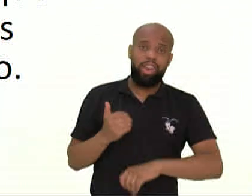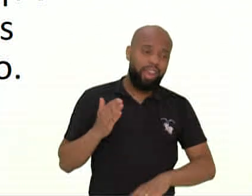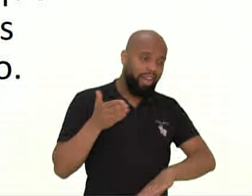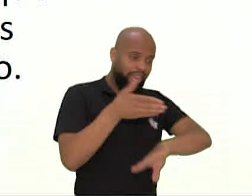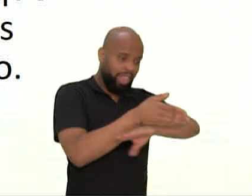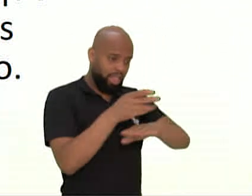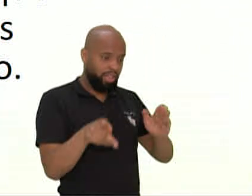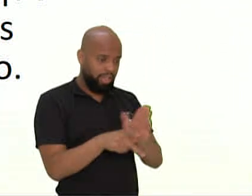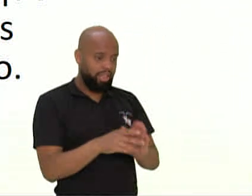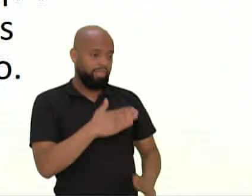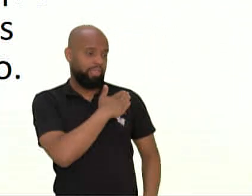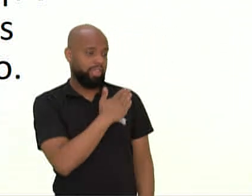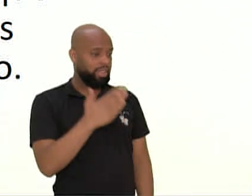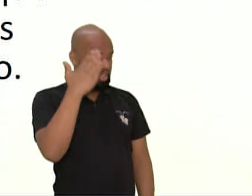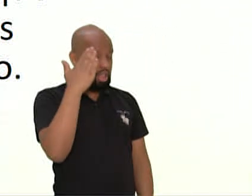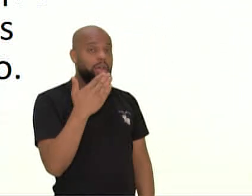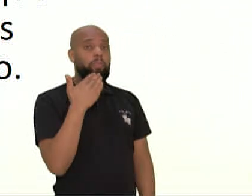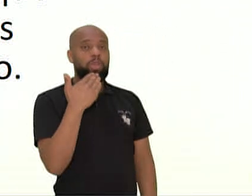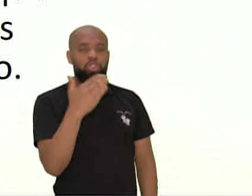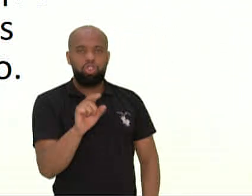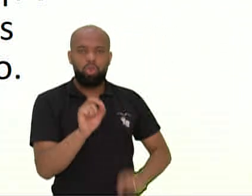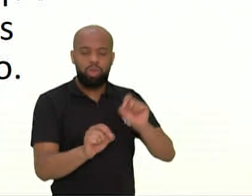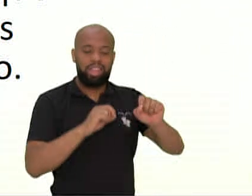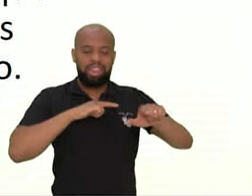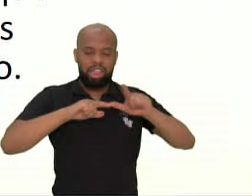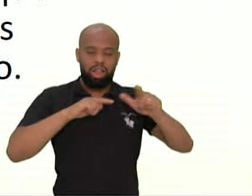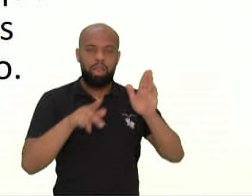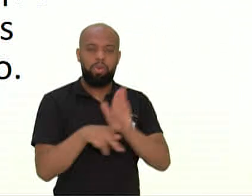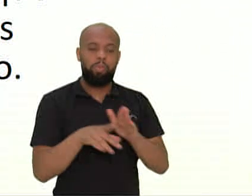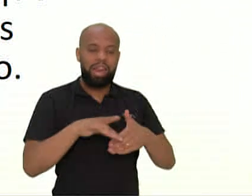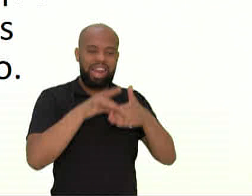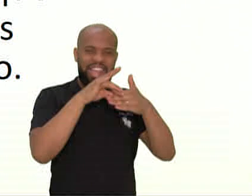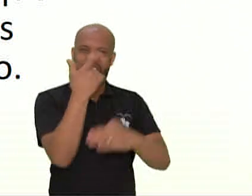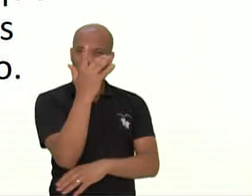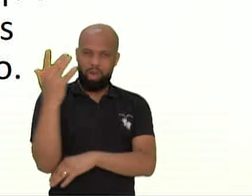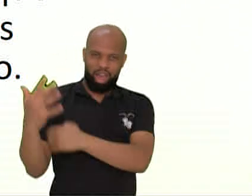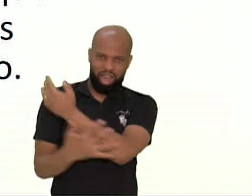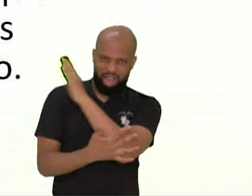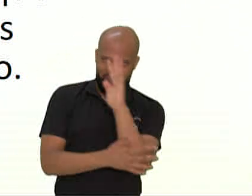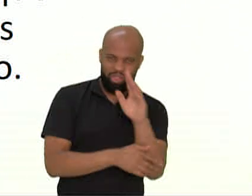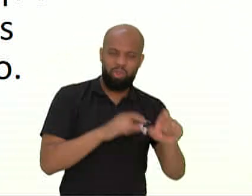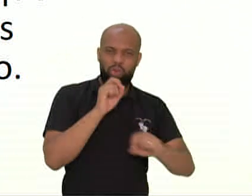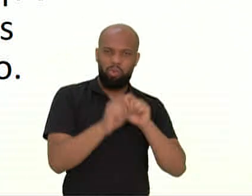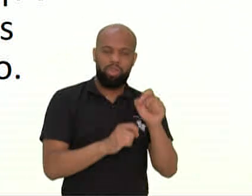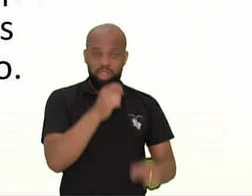para que eles trabalhassem como capitães do mato. Um capitão do mato era aquele que ele ia